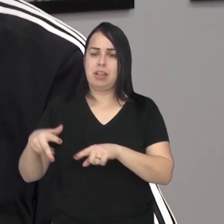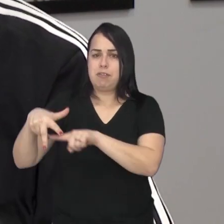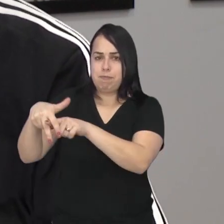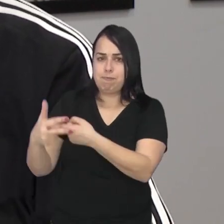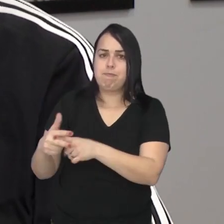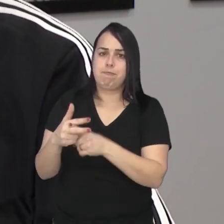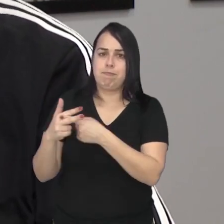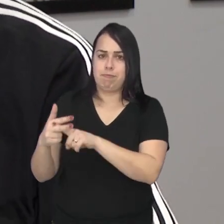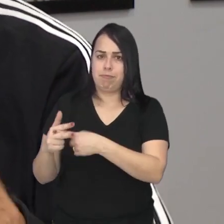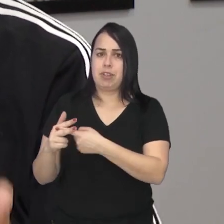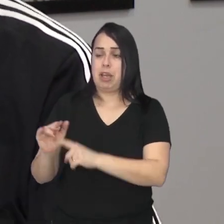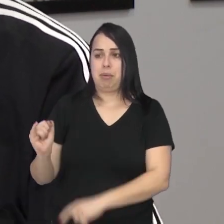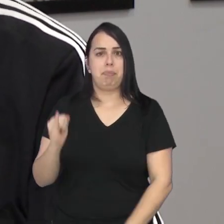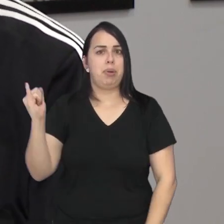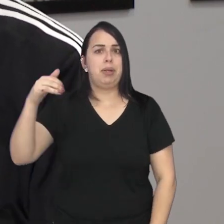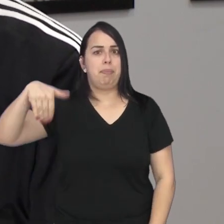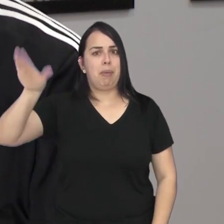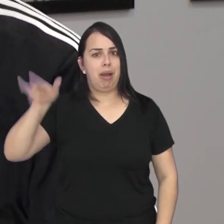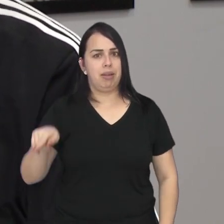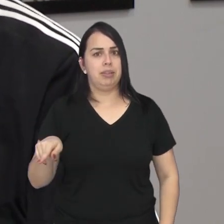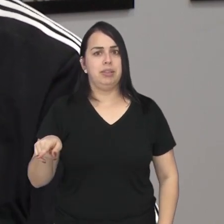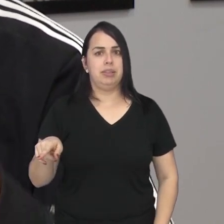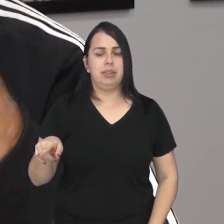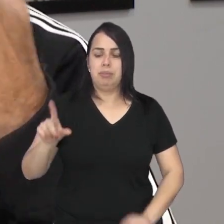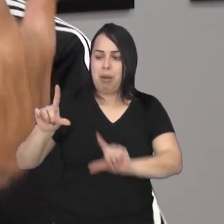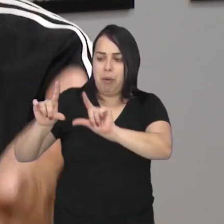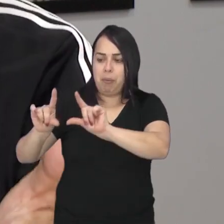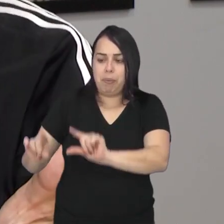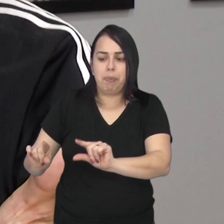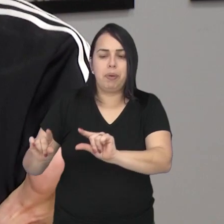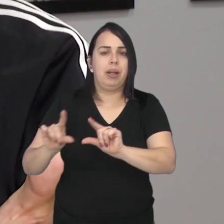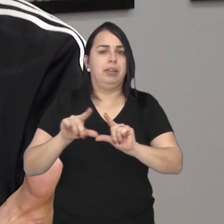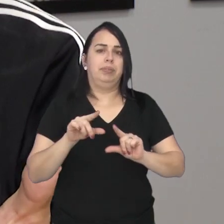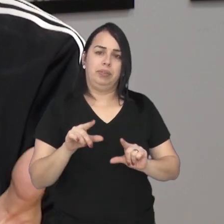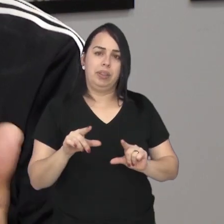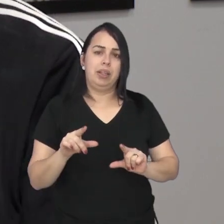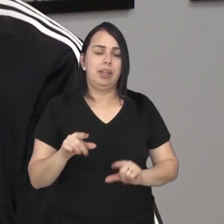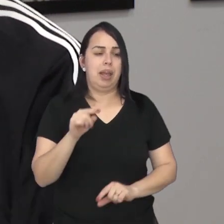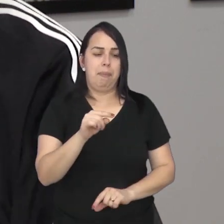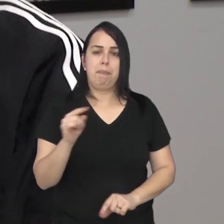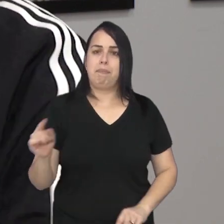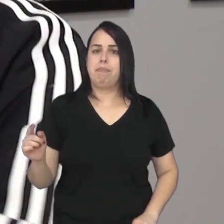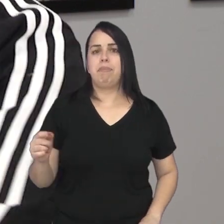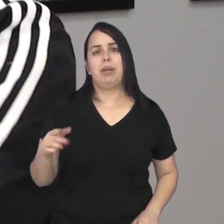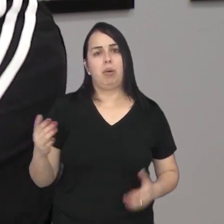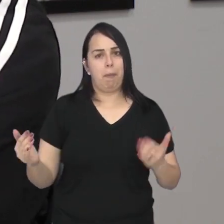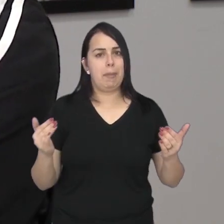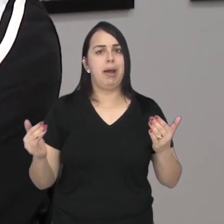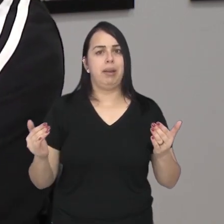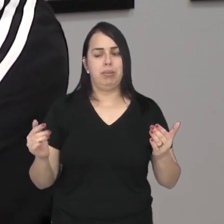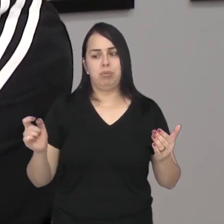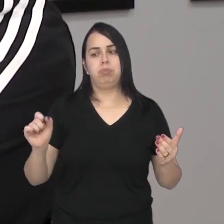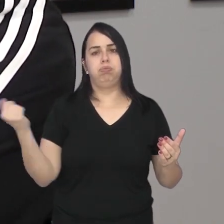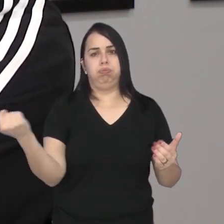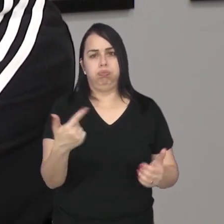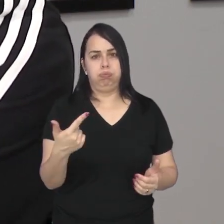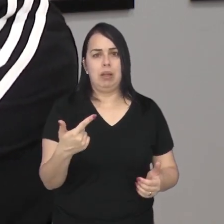fazer a sua parte, que é a mais relevante, né? Se diminuir o índice de perda, é mais relevante do